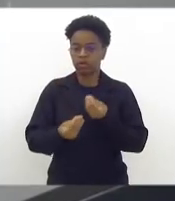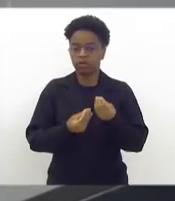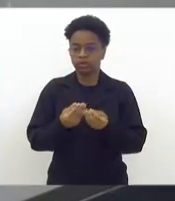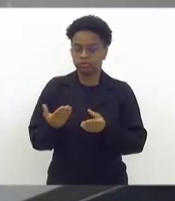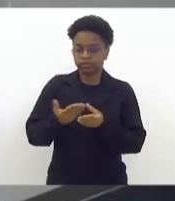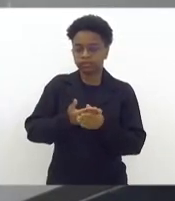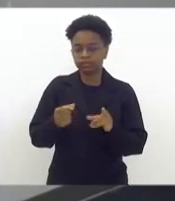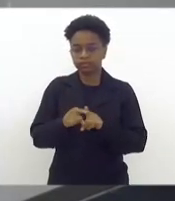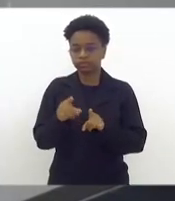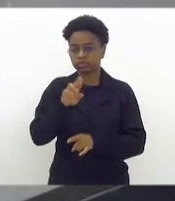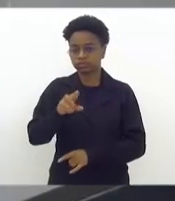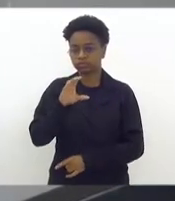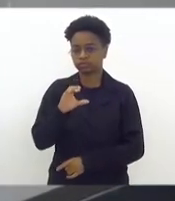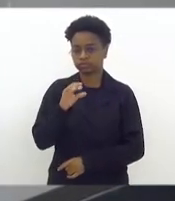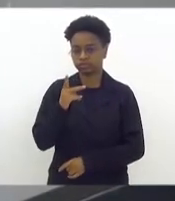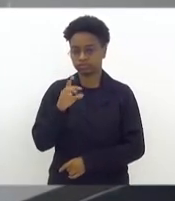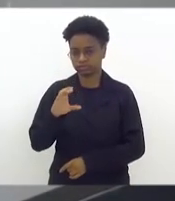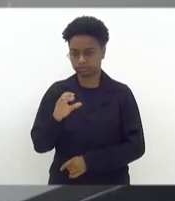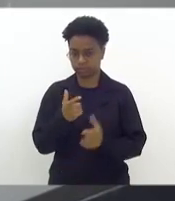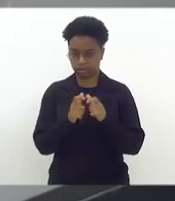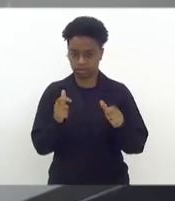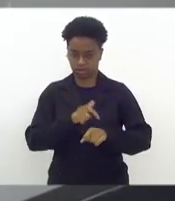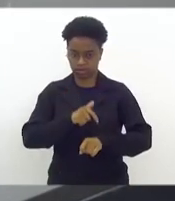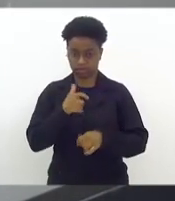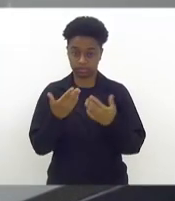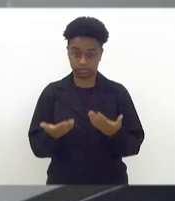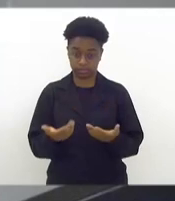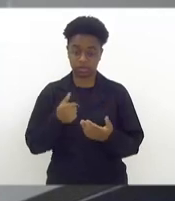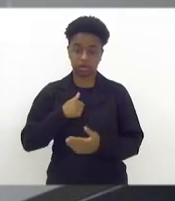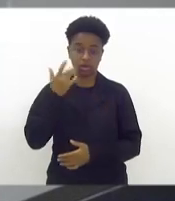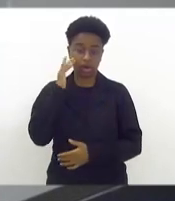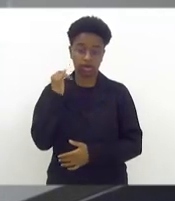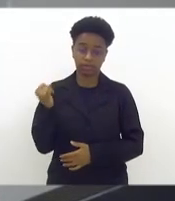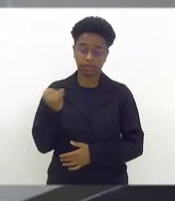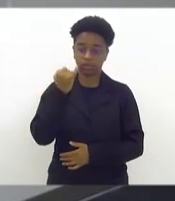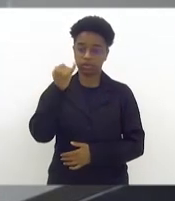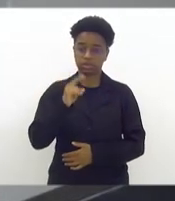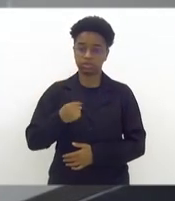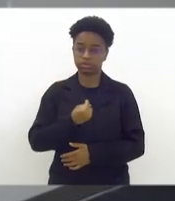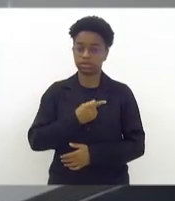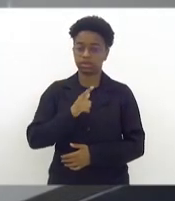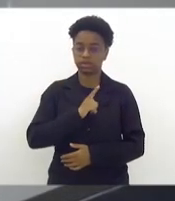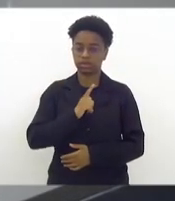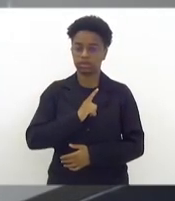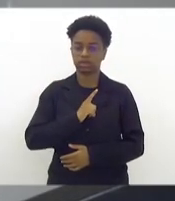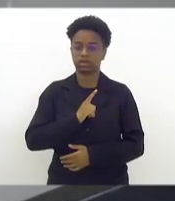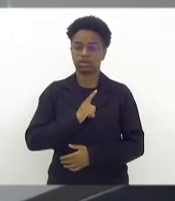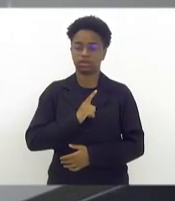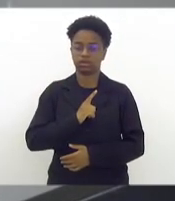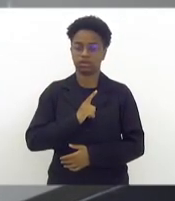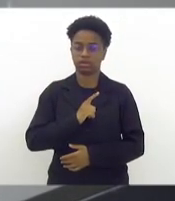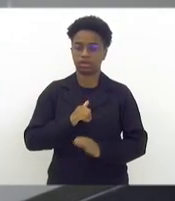por analogia o CPC, na maioria das vezes. Então, acho que é indispensável que tenhamos aqui um código